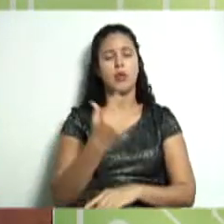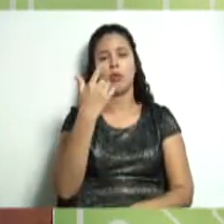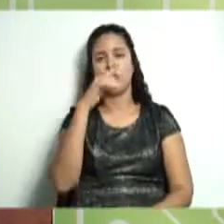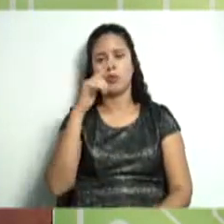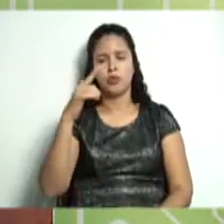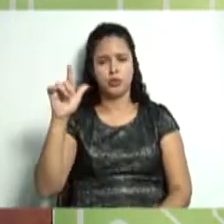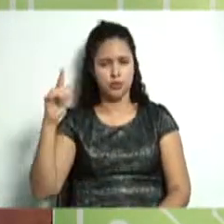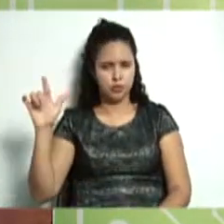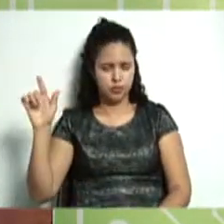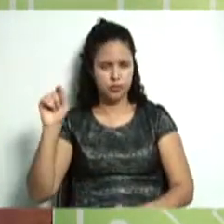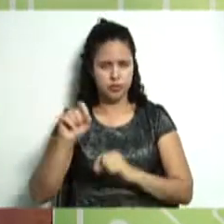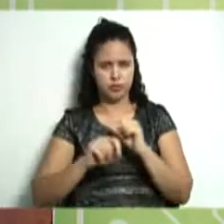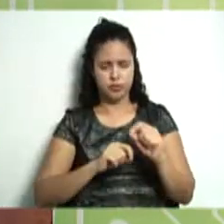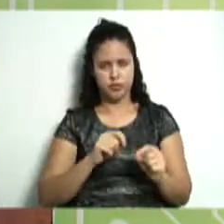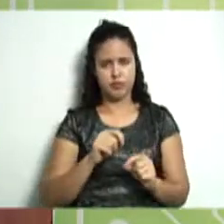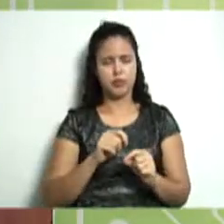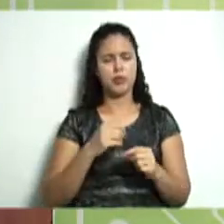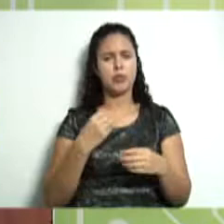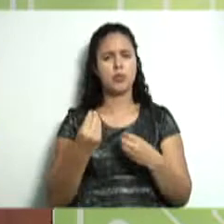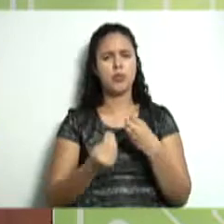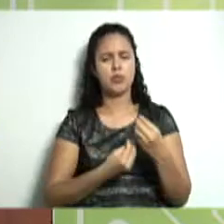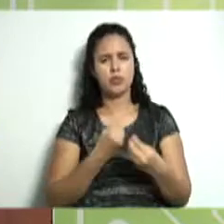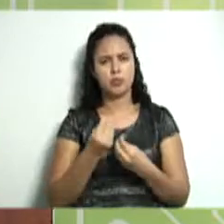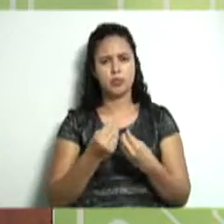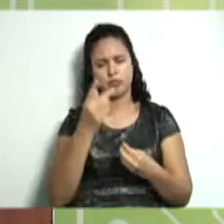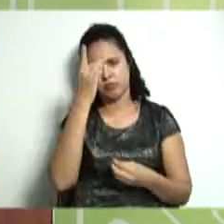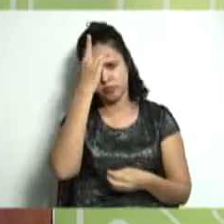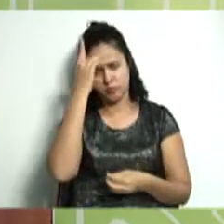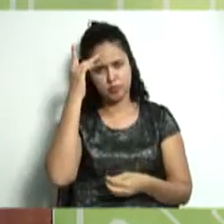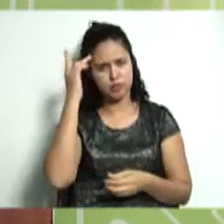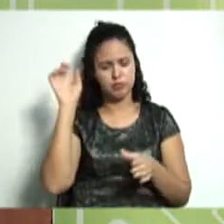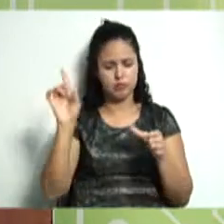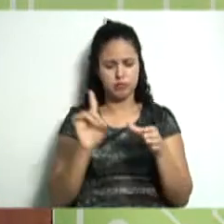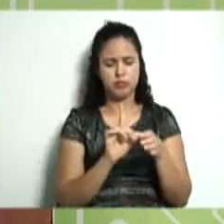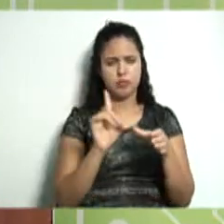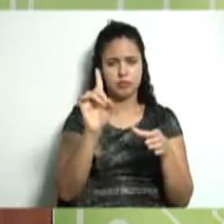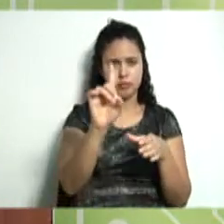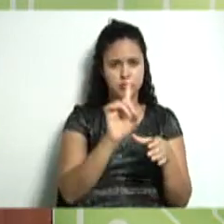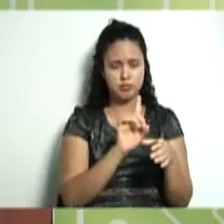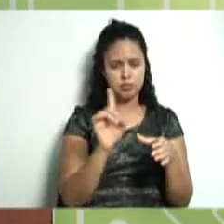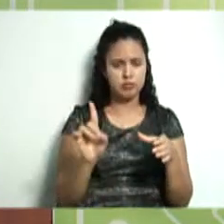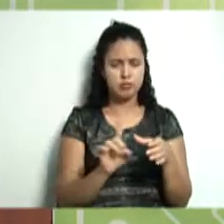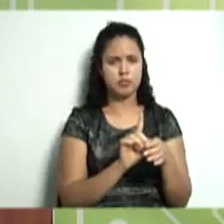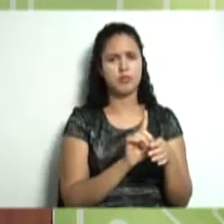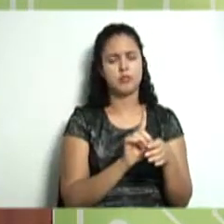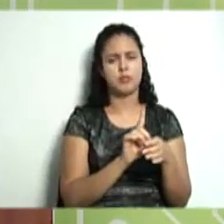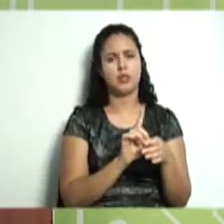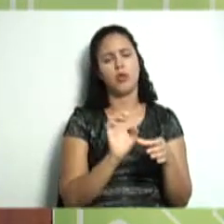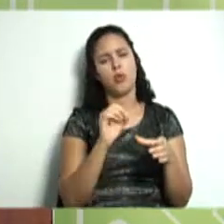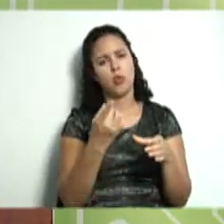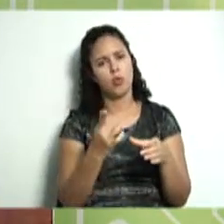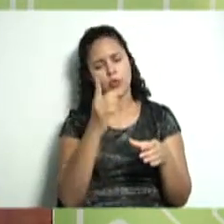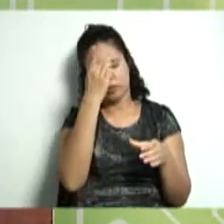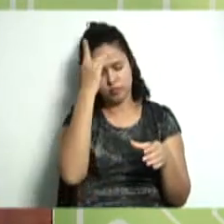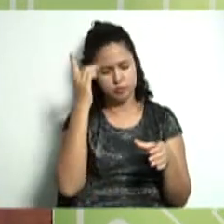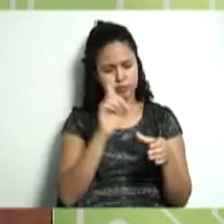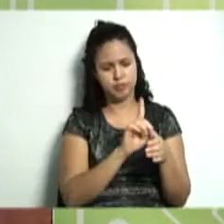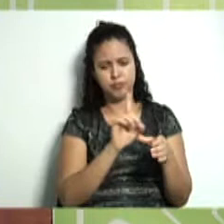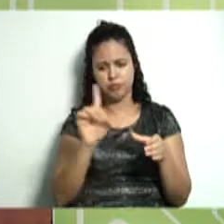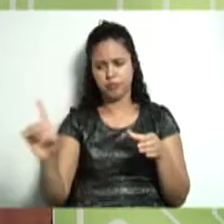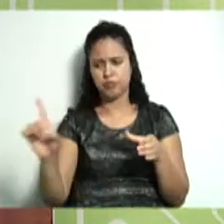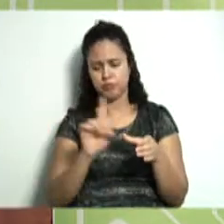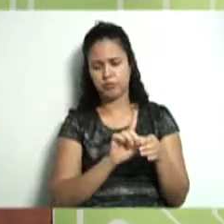bem interessantes. Como admitir pessoas? Como as pessoas podem ser afastadas ou como as pessoas podem